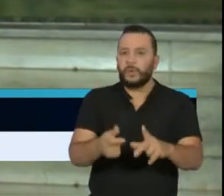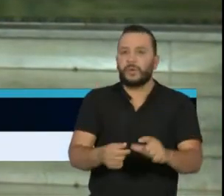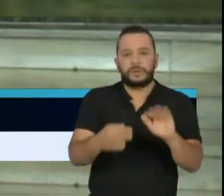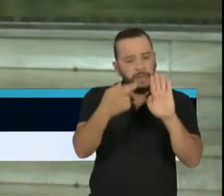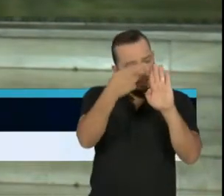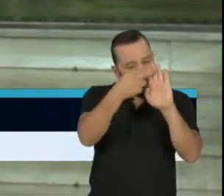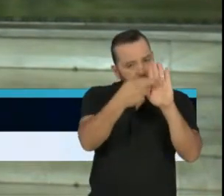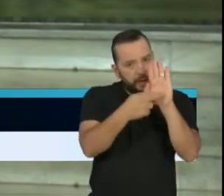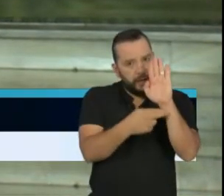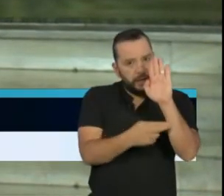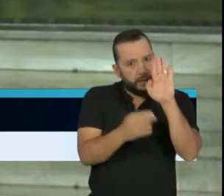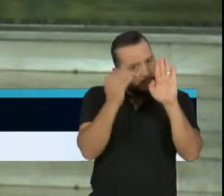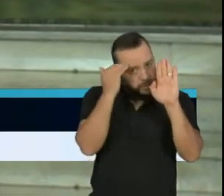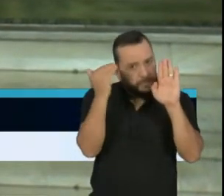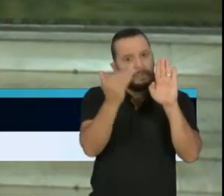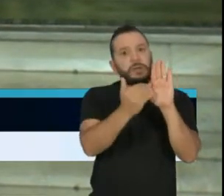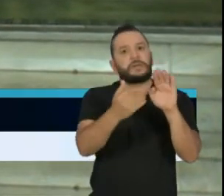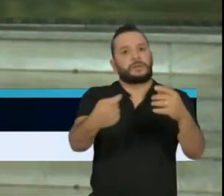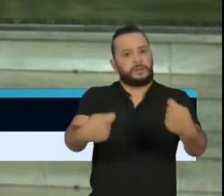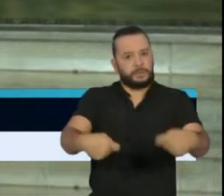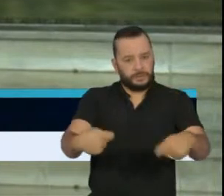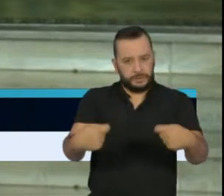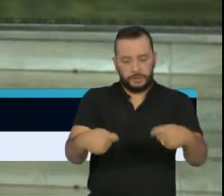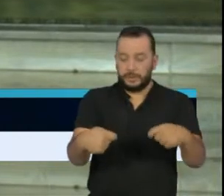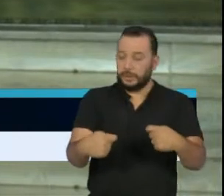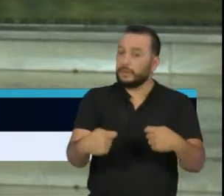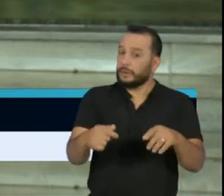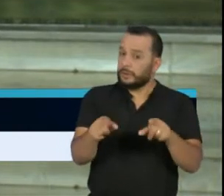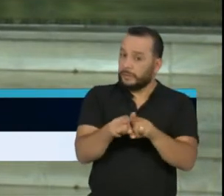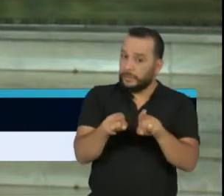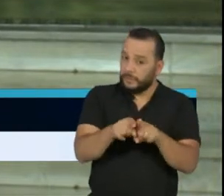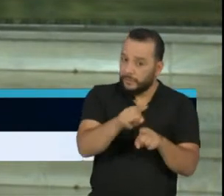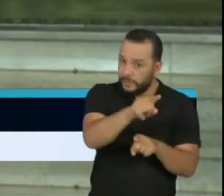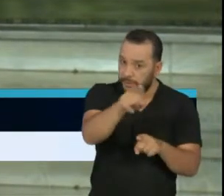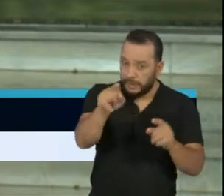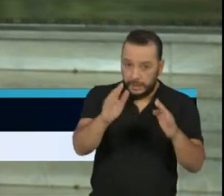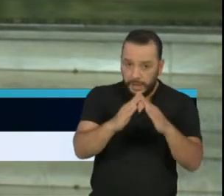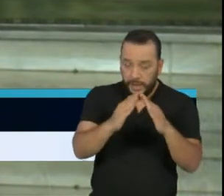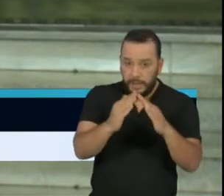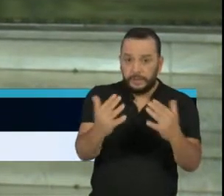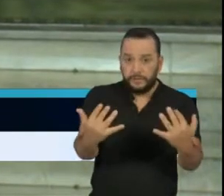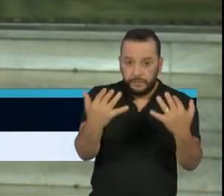de você que está aí na sua casa agora nos assistindo e nos ouvindo, para que você